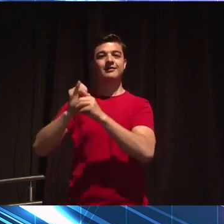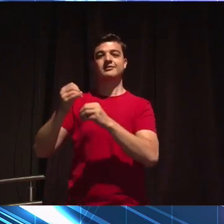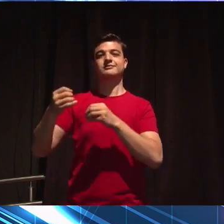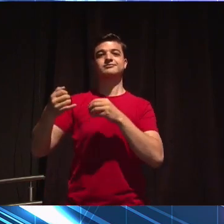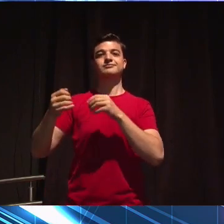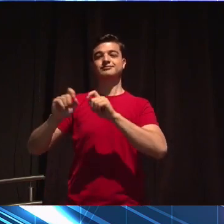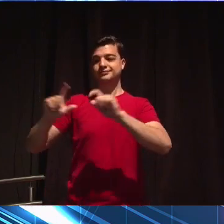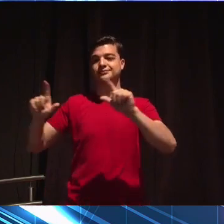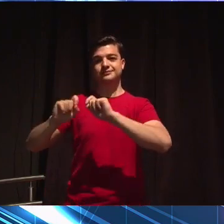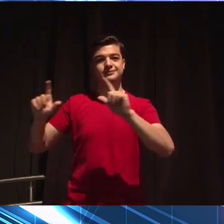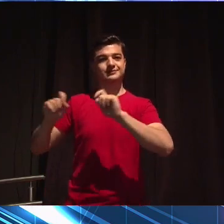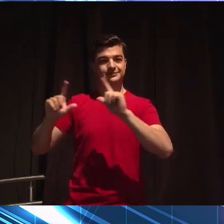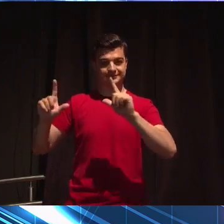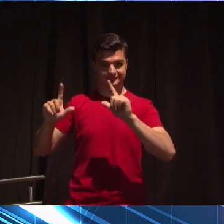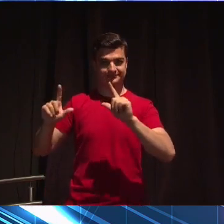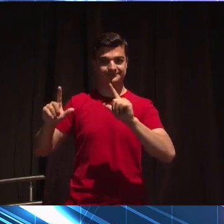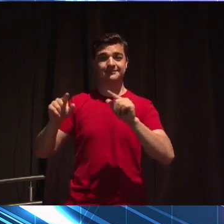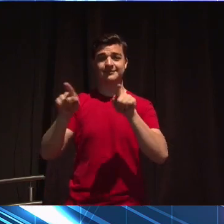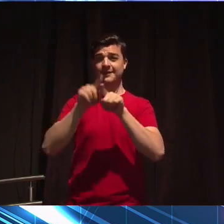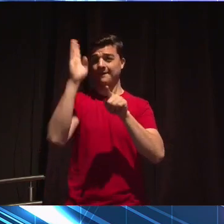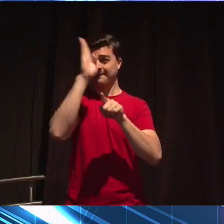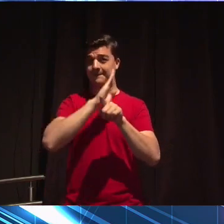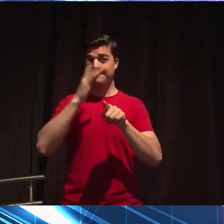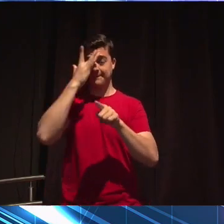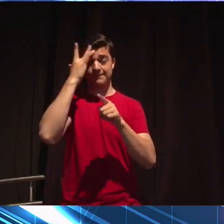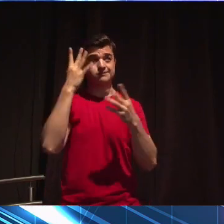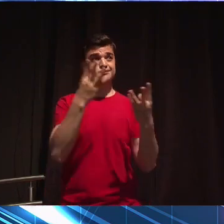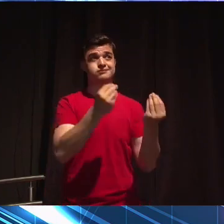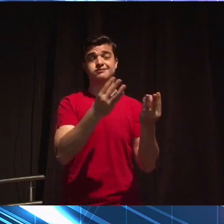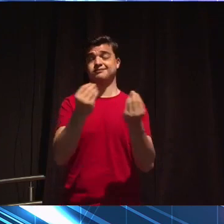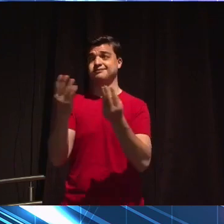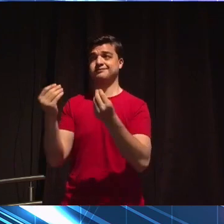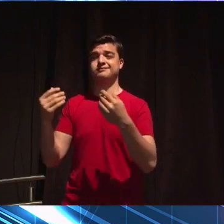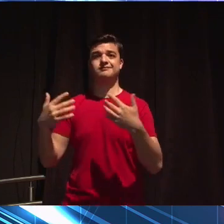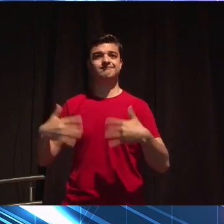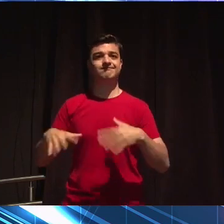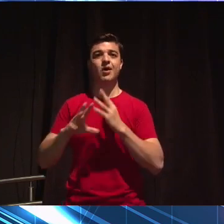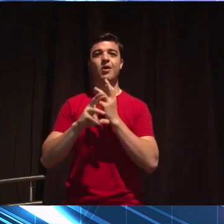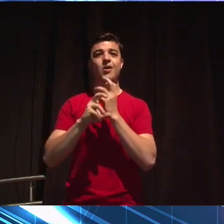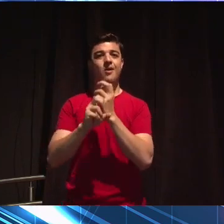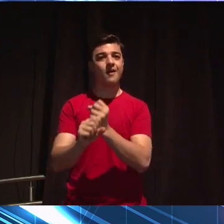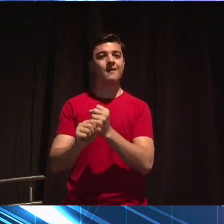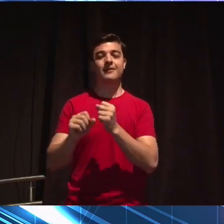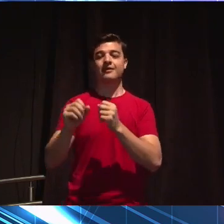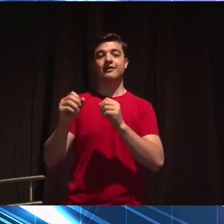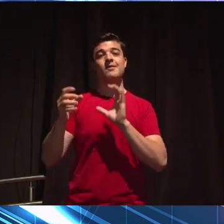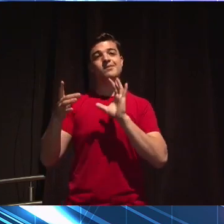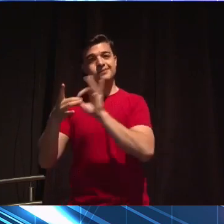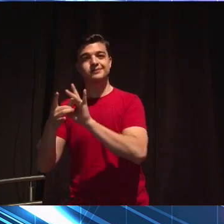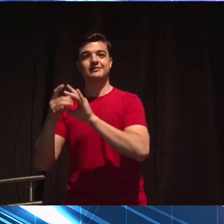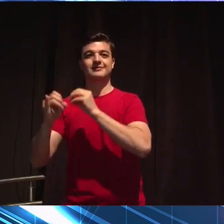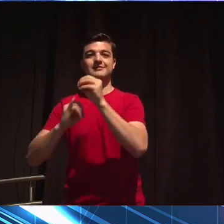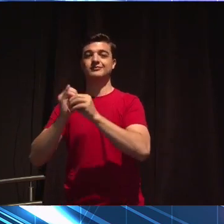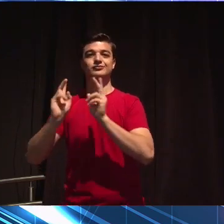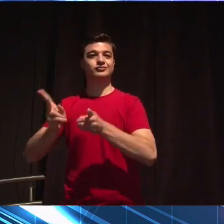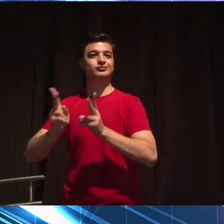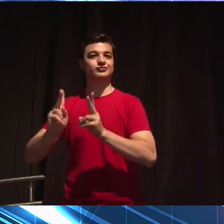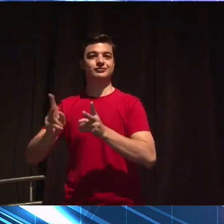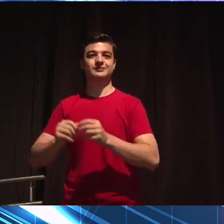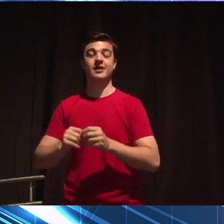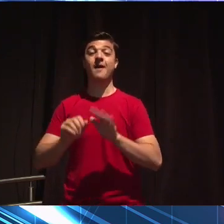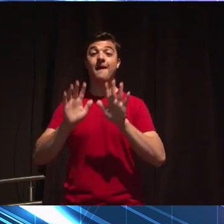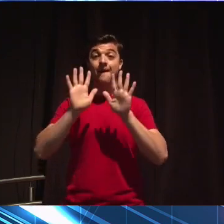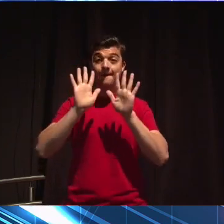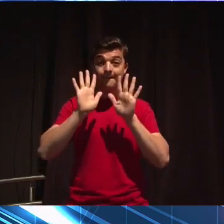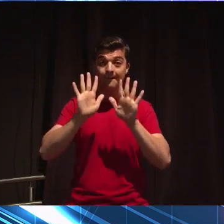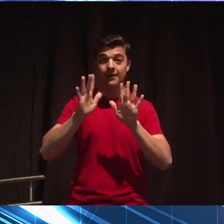dias. Então, embora a gente tenha essa impressão de que todo mundo está conectado, não, ainda não. Tá?